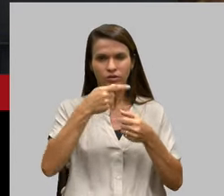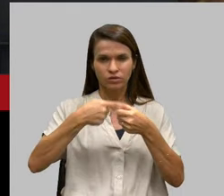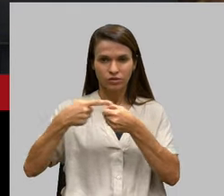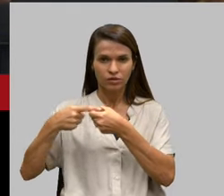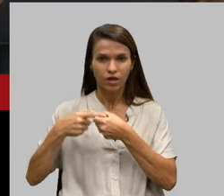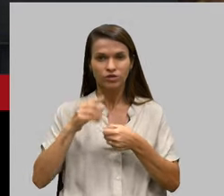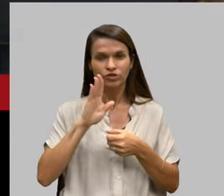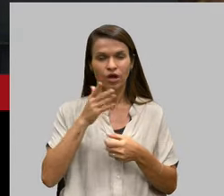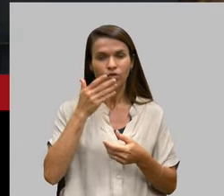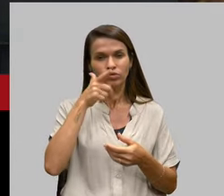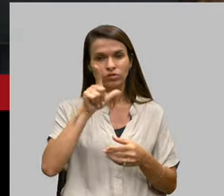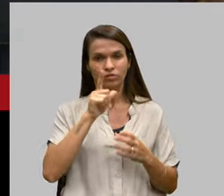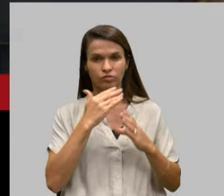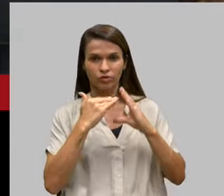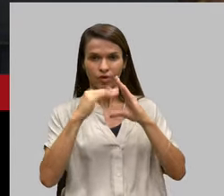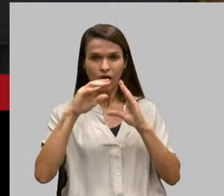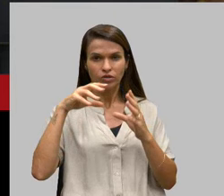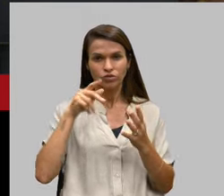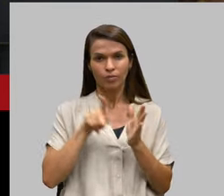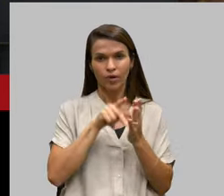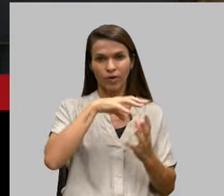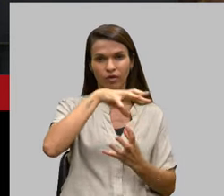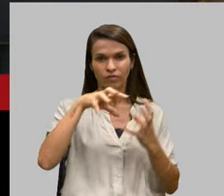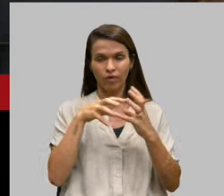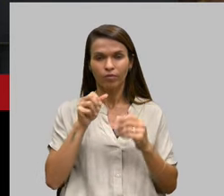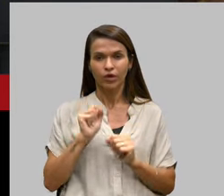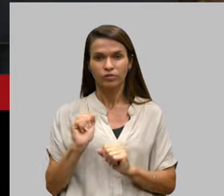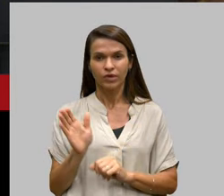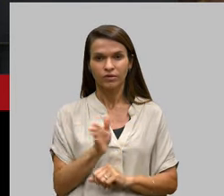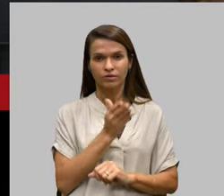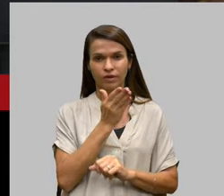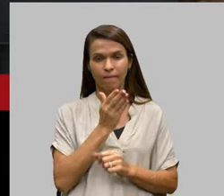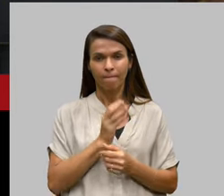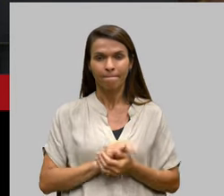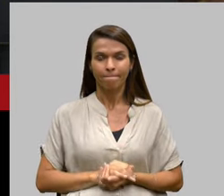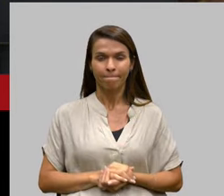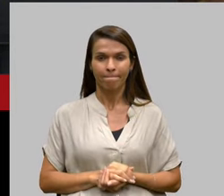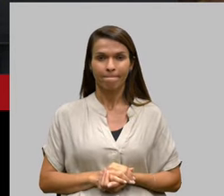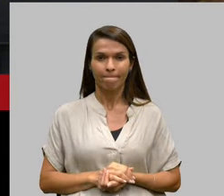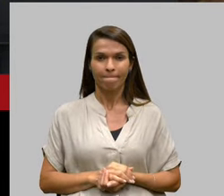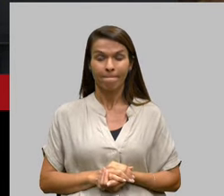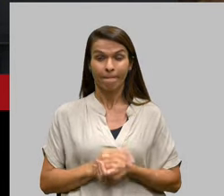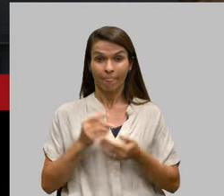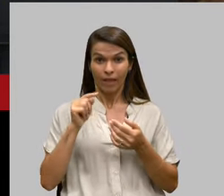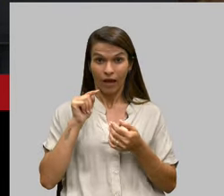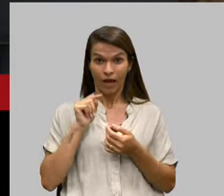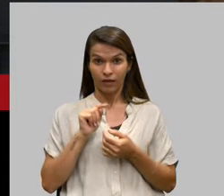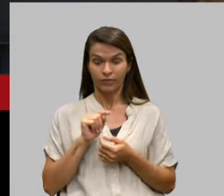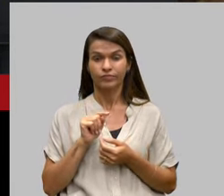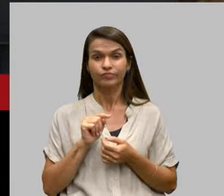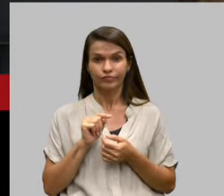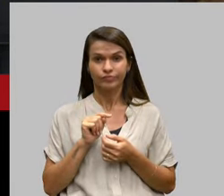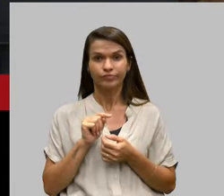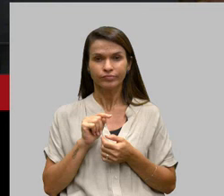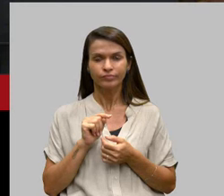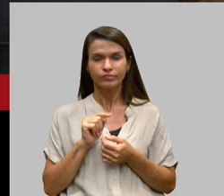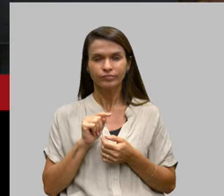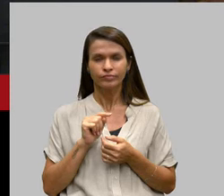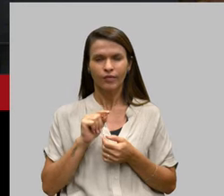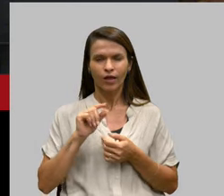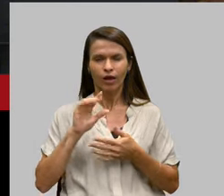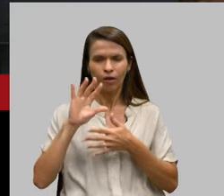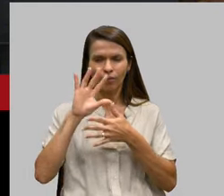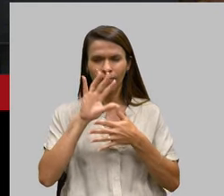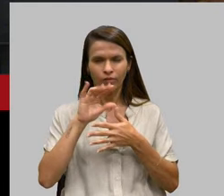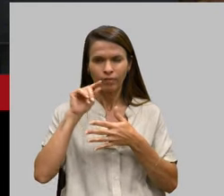suas suas próprias reformas pode passar por favor bom aqui era um mapinha pode dar um